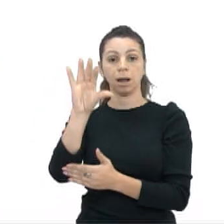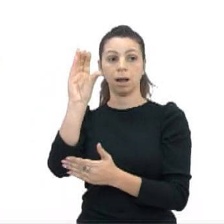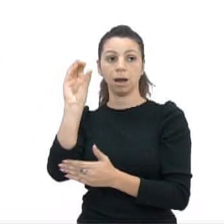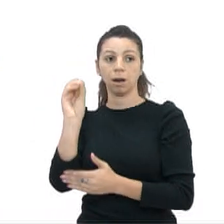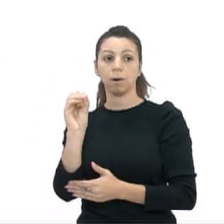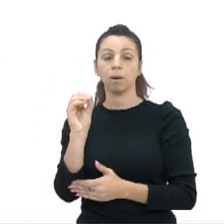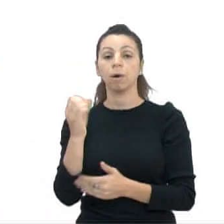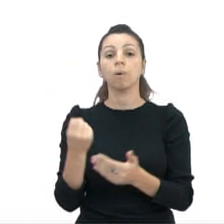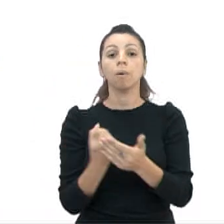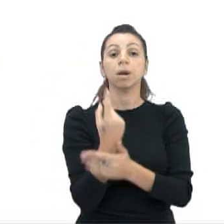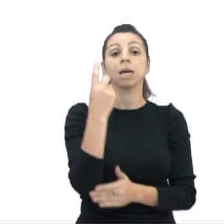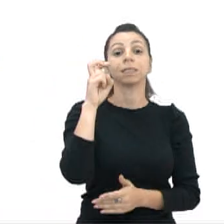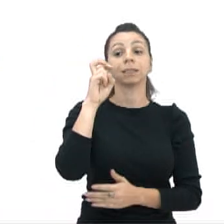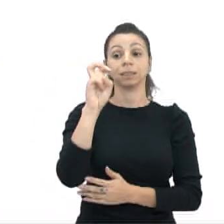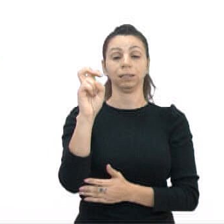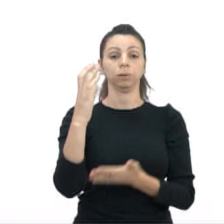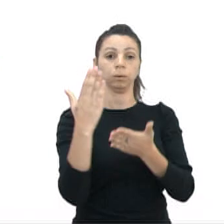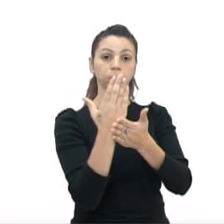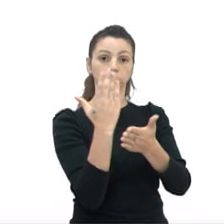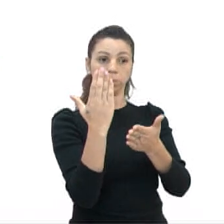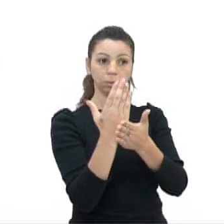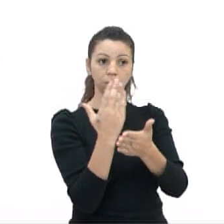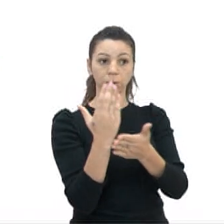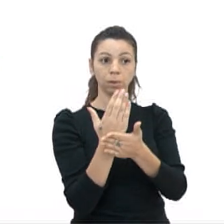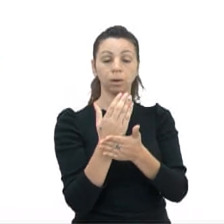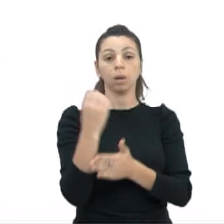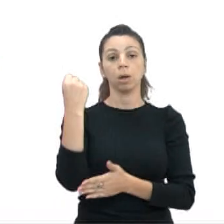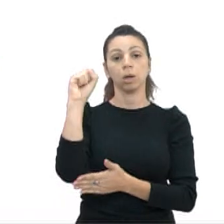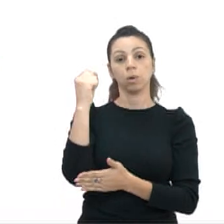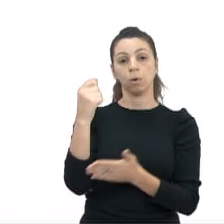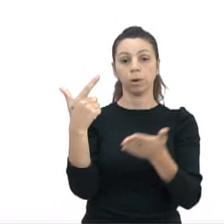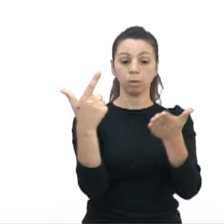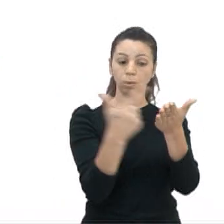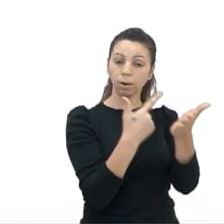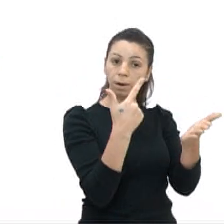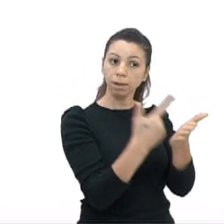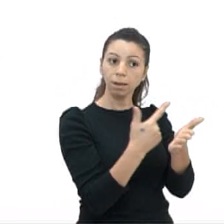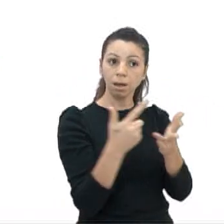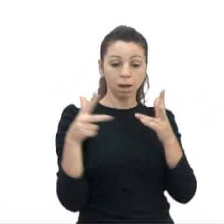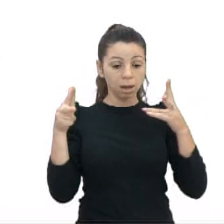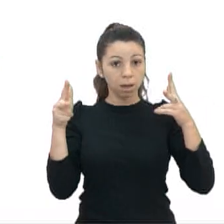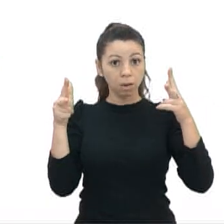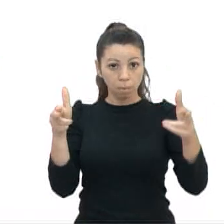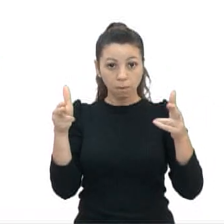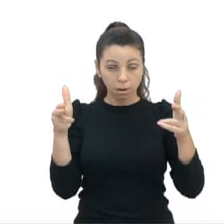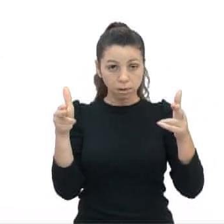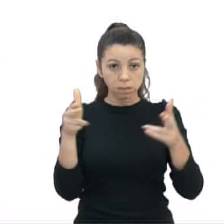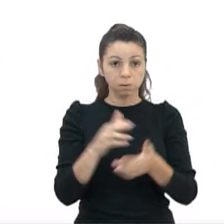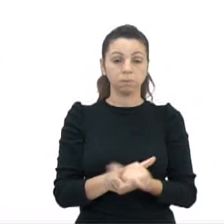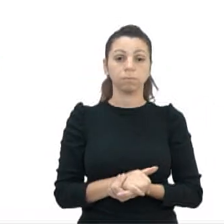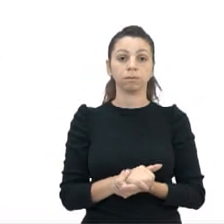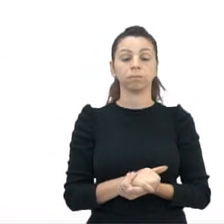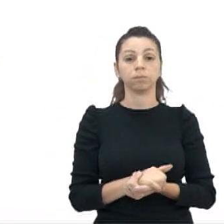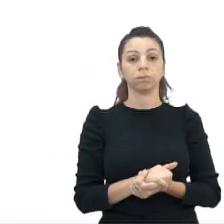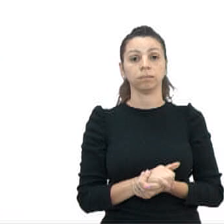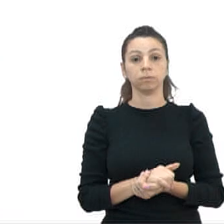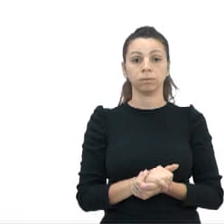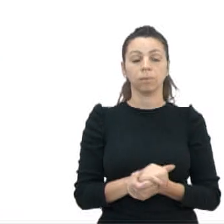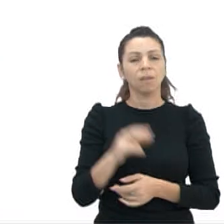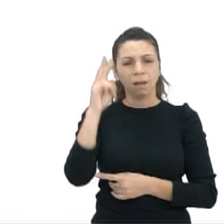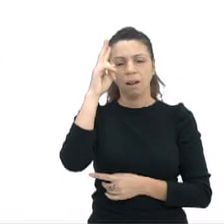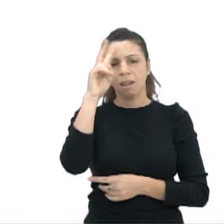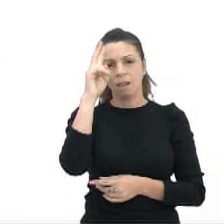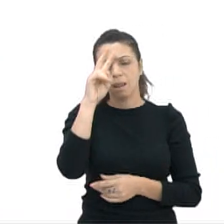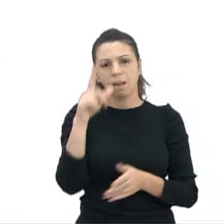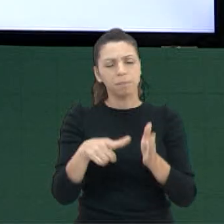comprar 5 livros e 8 cadernos iguais a esses nessa loja? Vejam, lembram